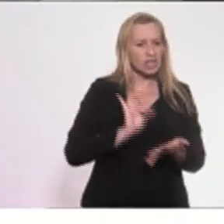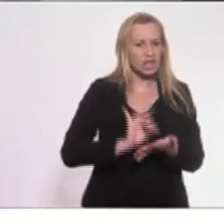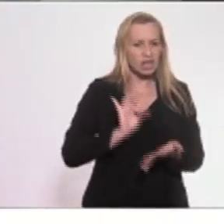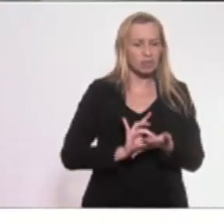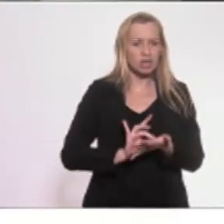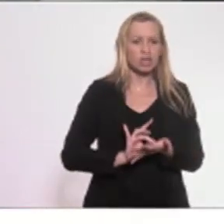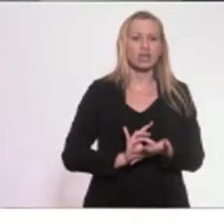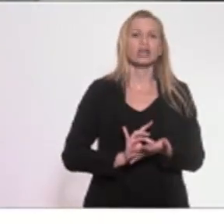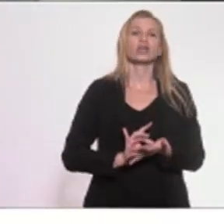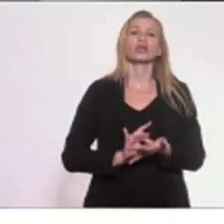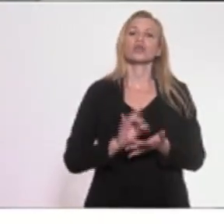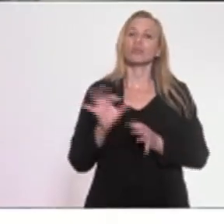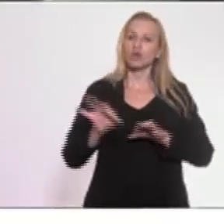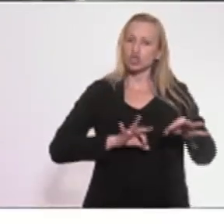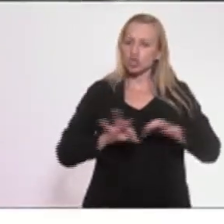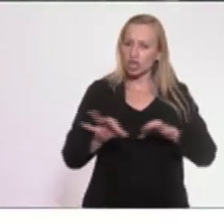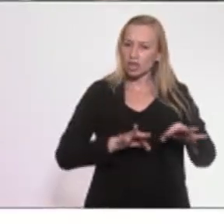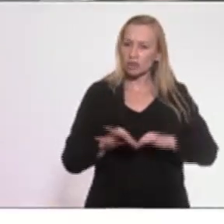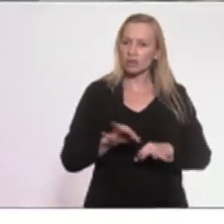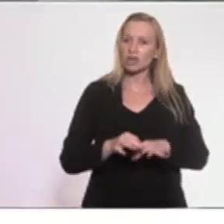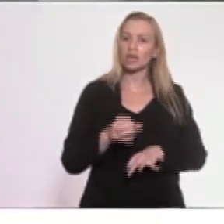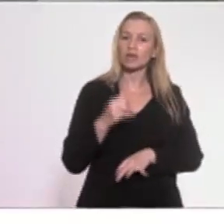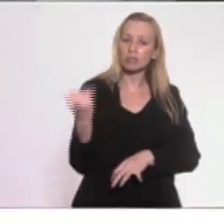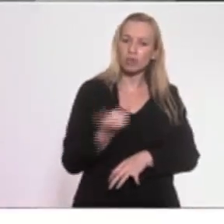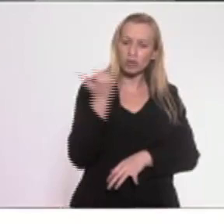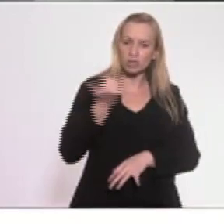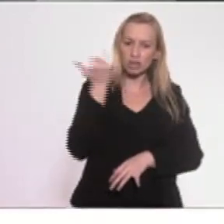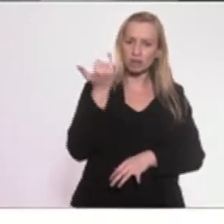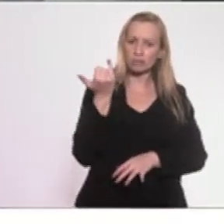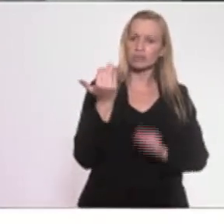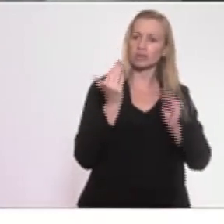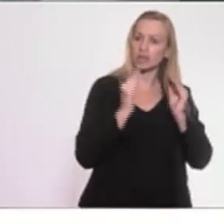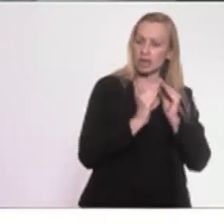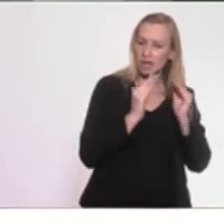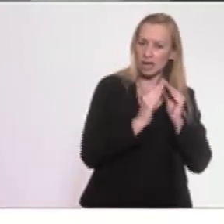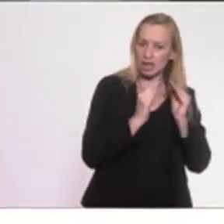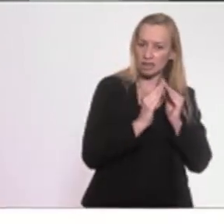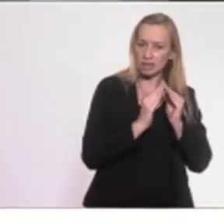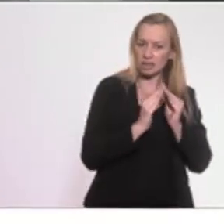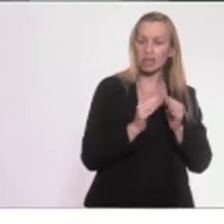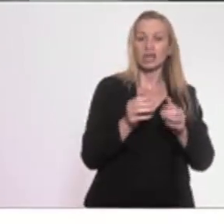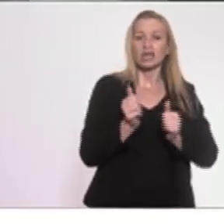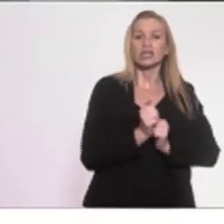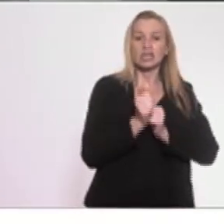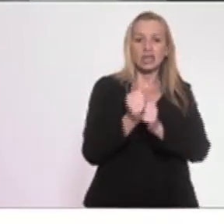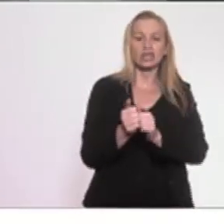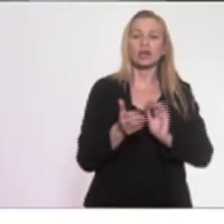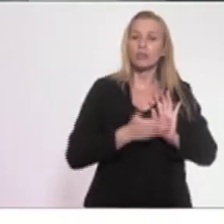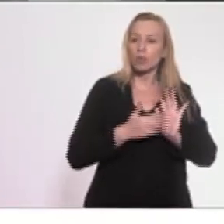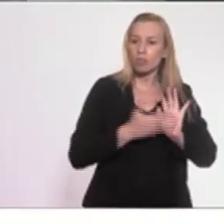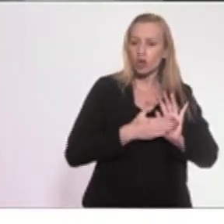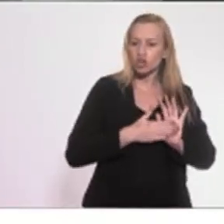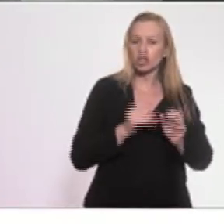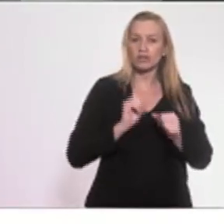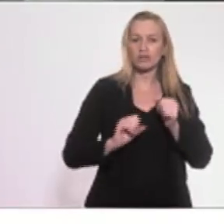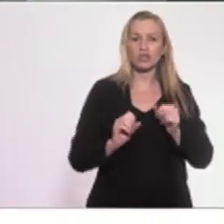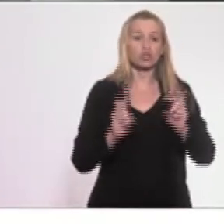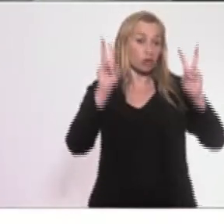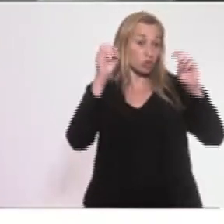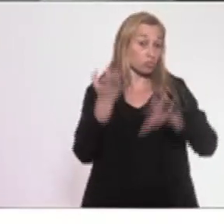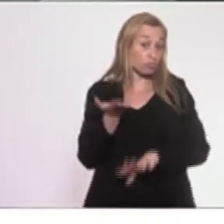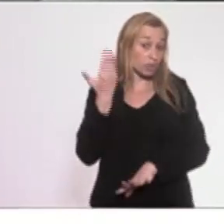pela Casa, eu quero mudar o voto, seguindo a proposta que fiz numa matéria anterior,